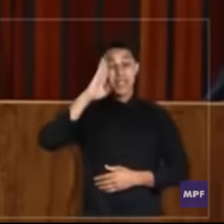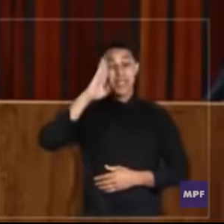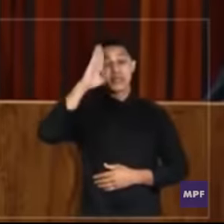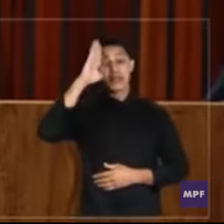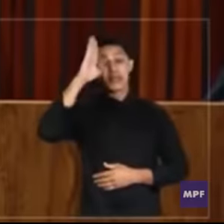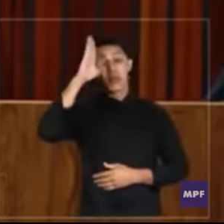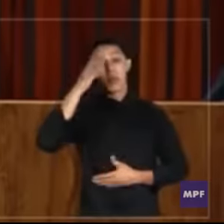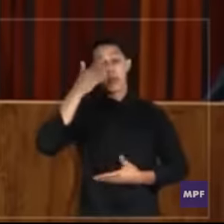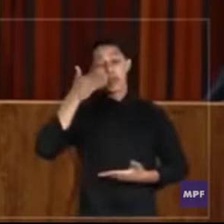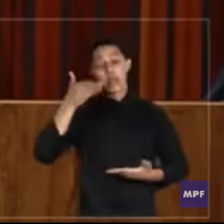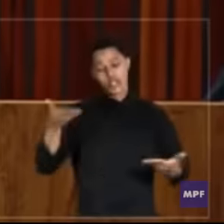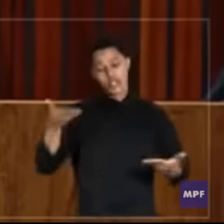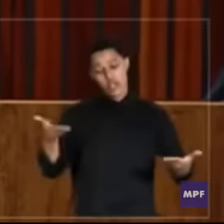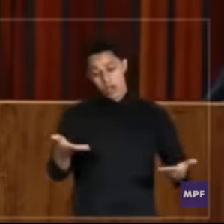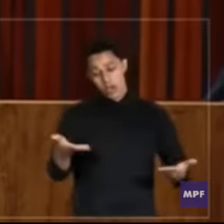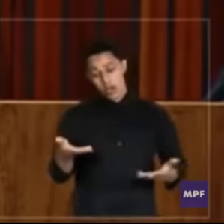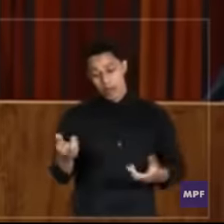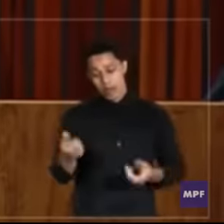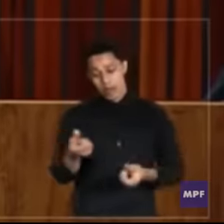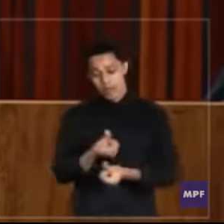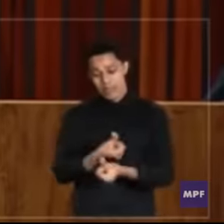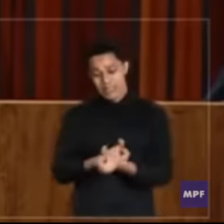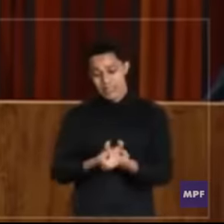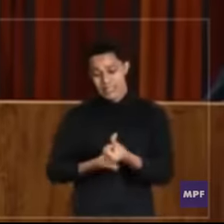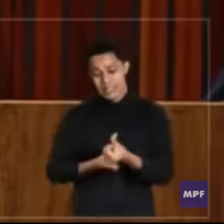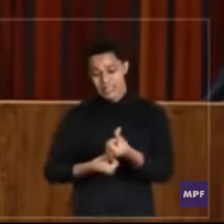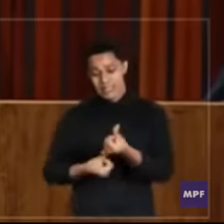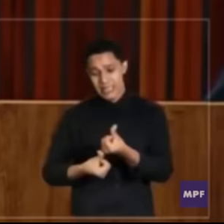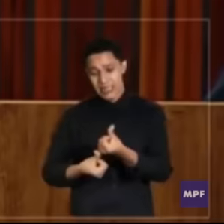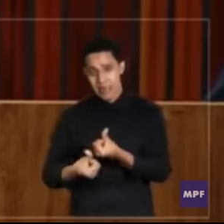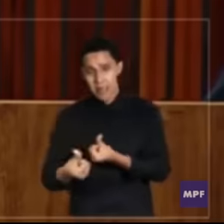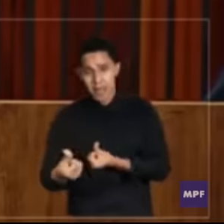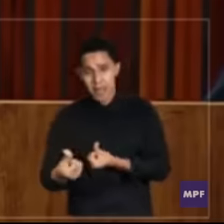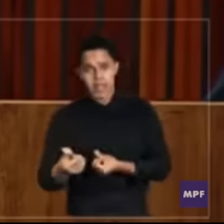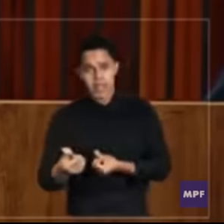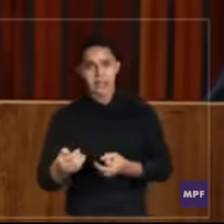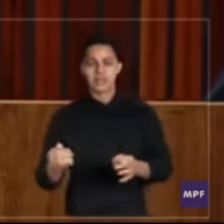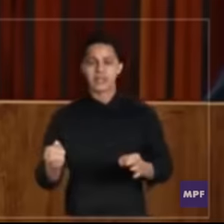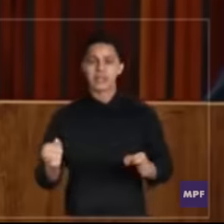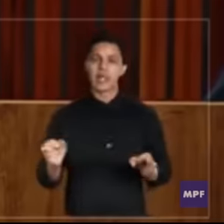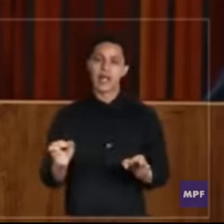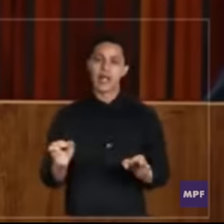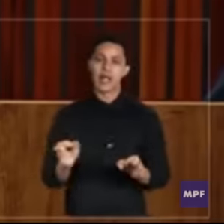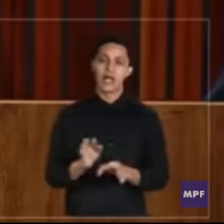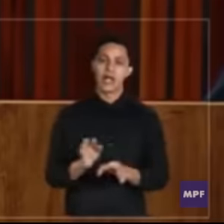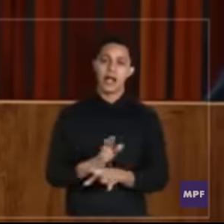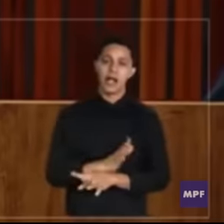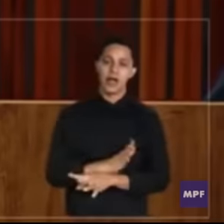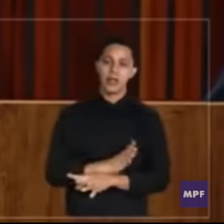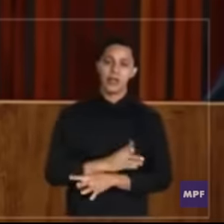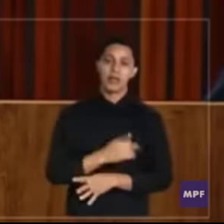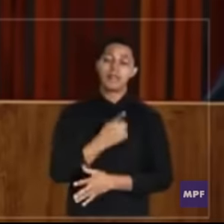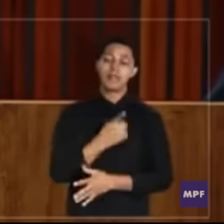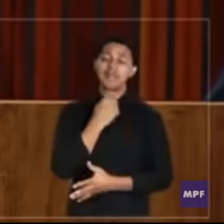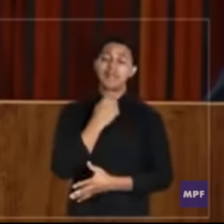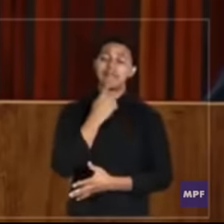tal Carlos Frederico diz que o tenente coronel ainda afirmou que que Jair bolsonaro não queria desmobilizar